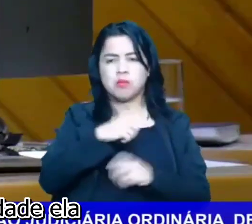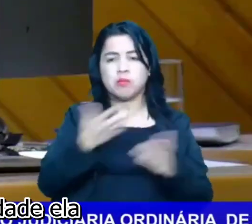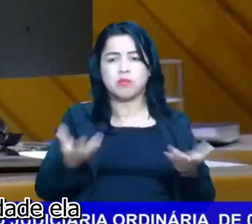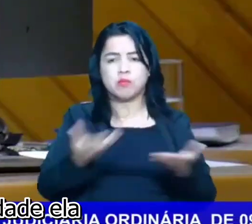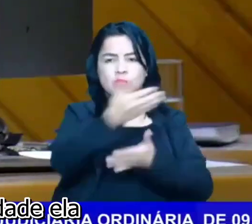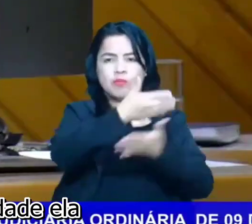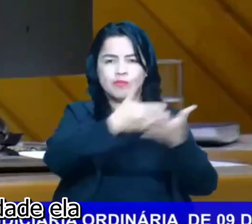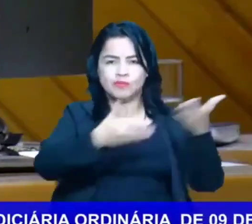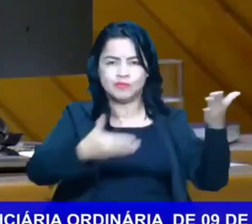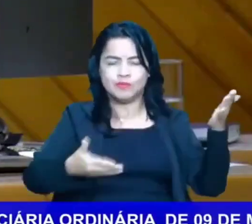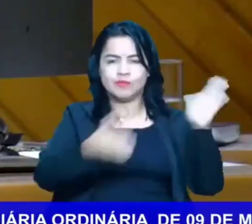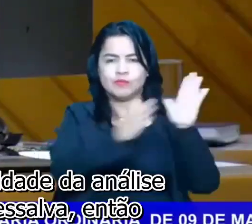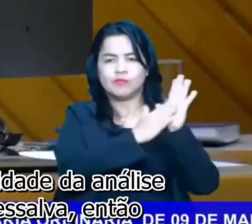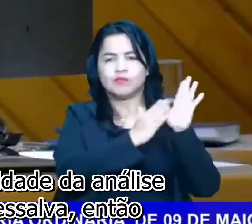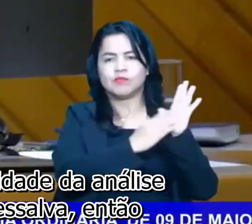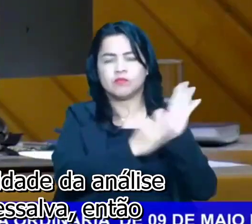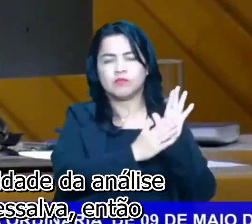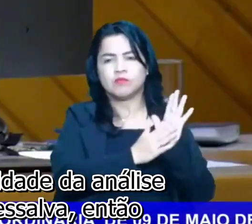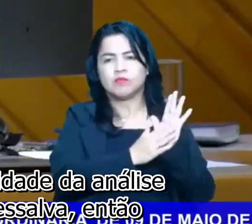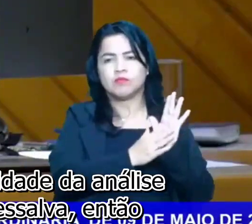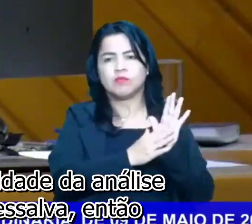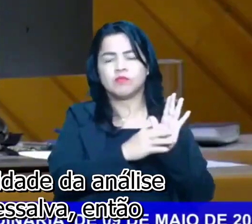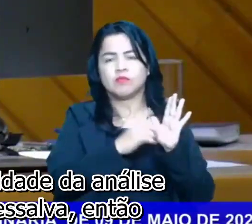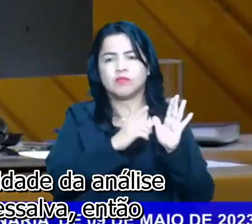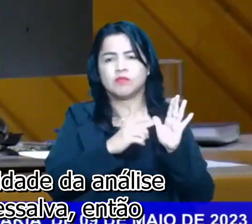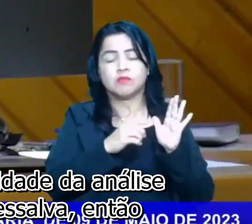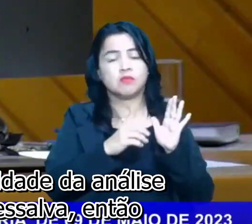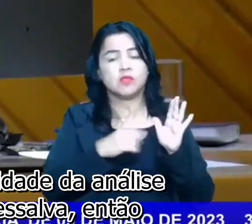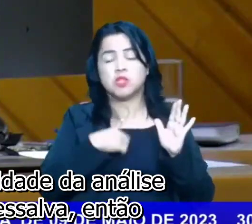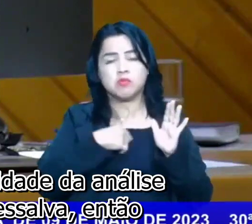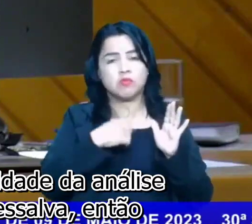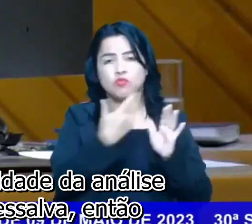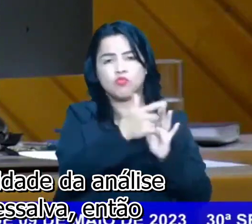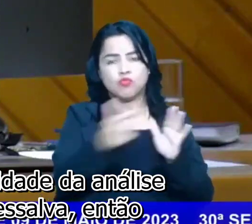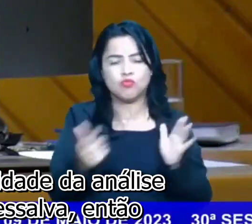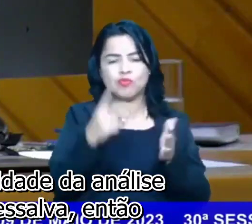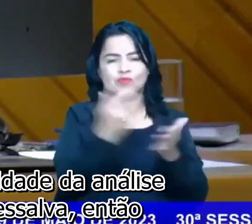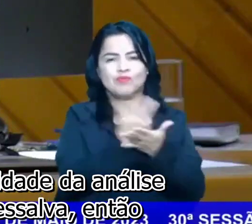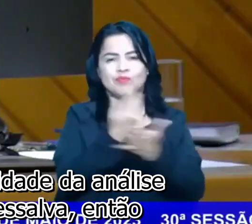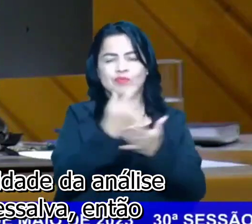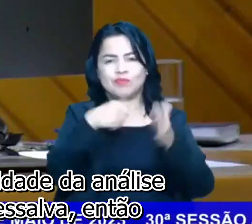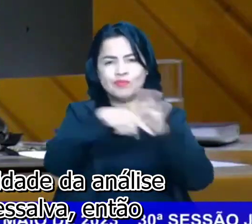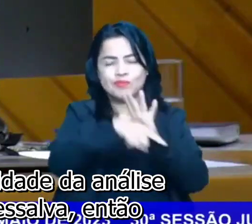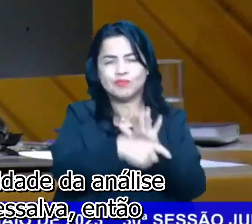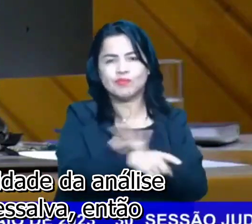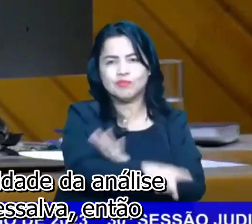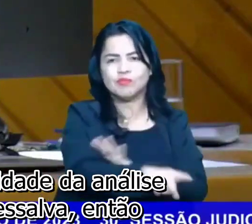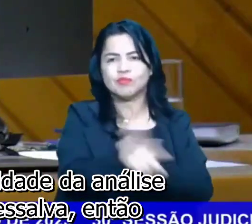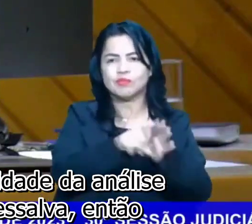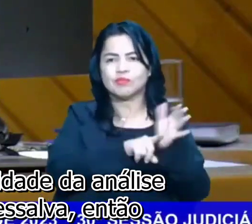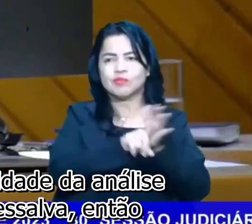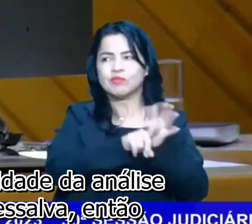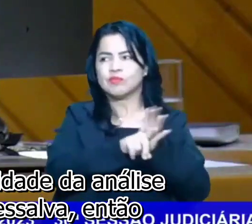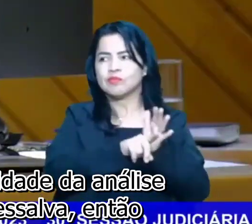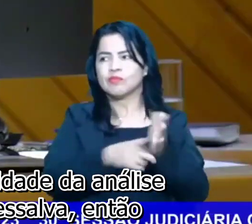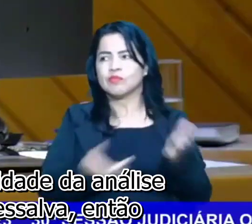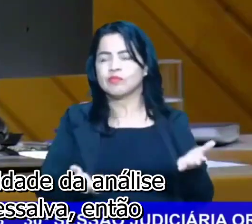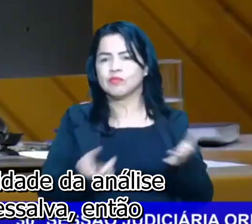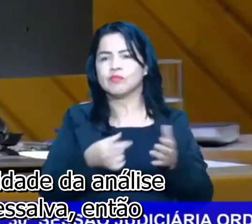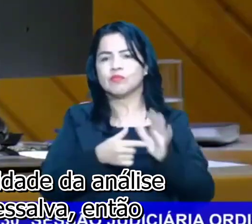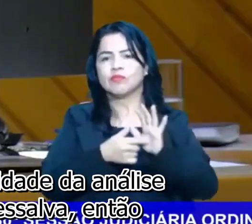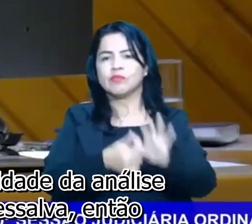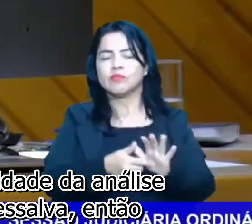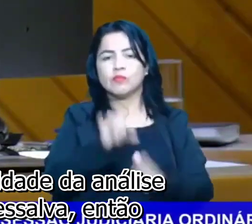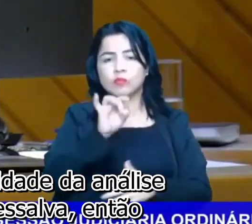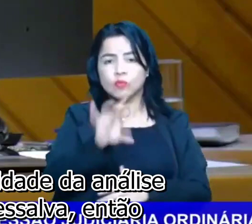intempestividade, ela compromete a regularidade, não compromete a regularidade da análise, de modo que ela